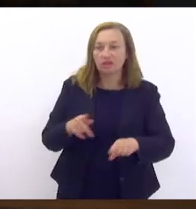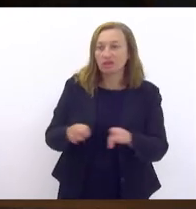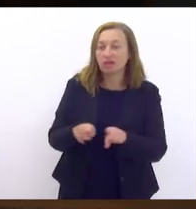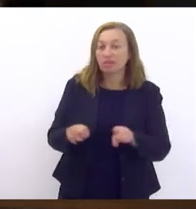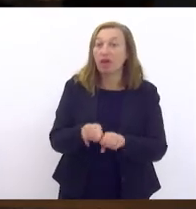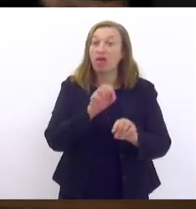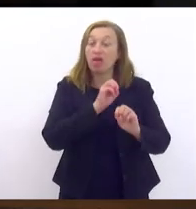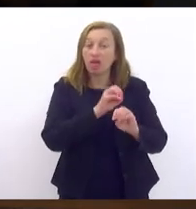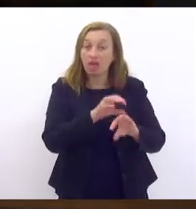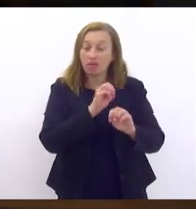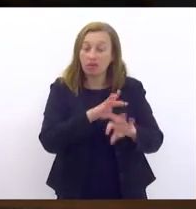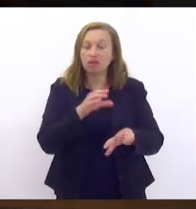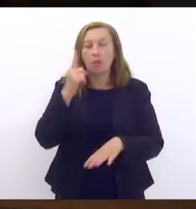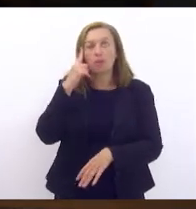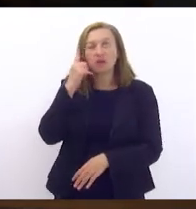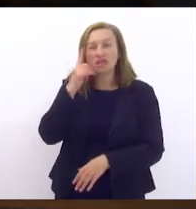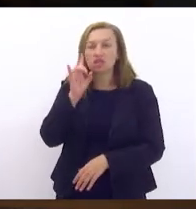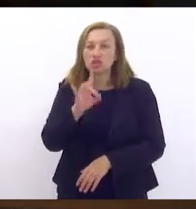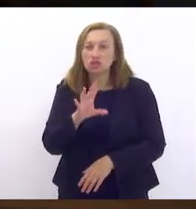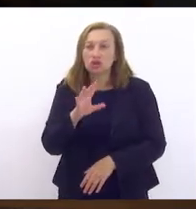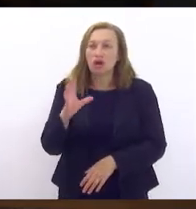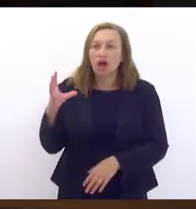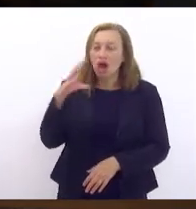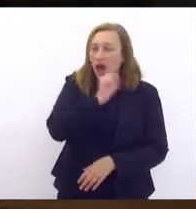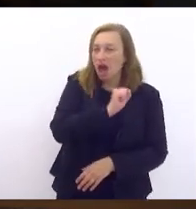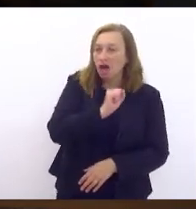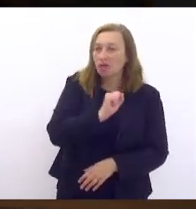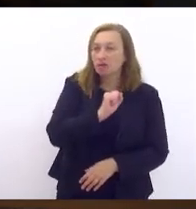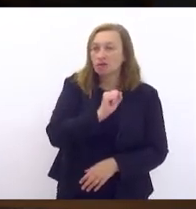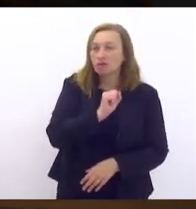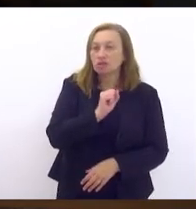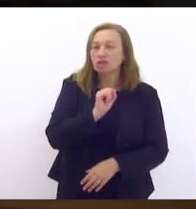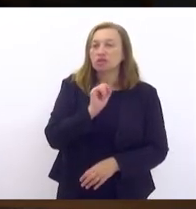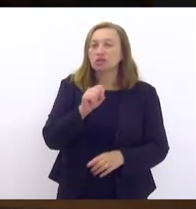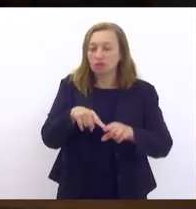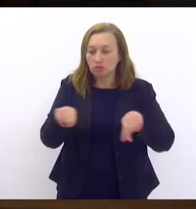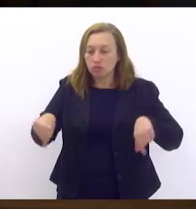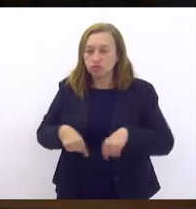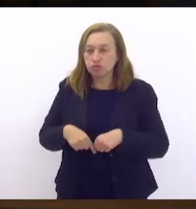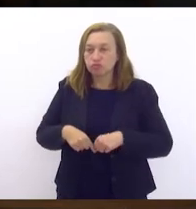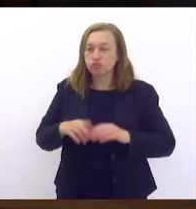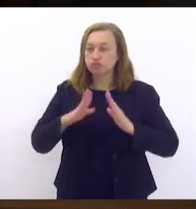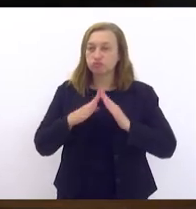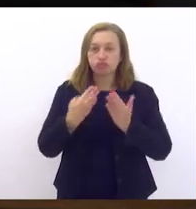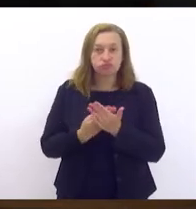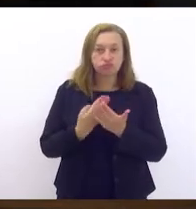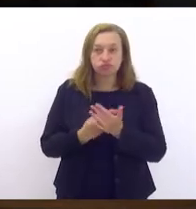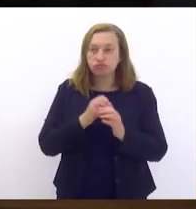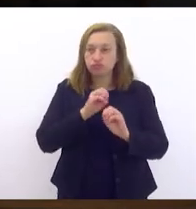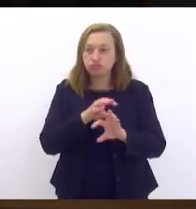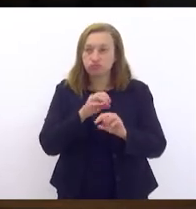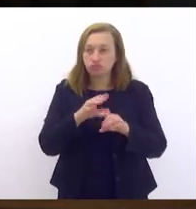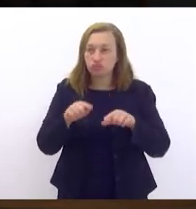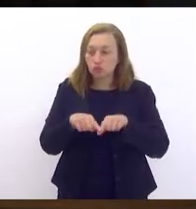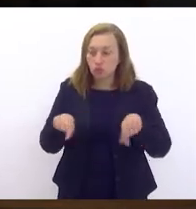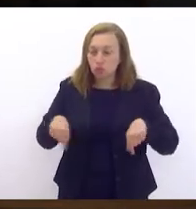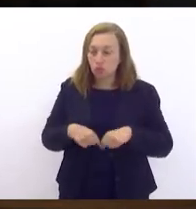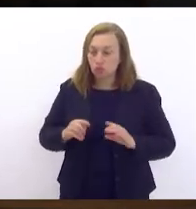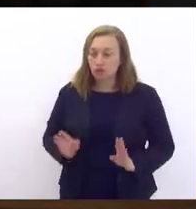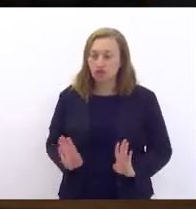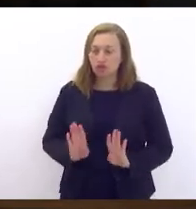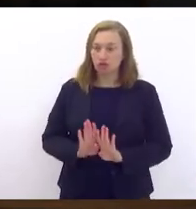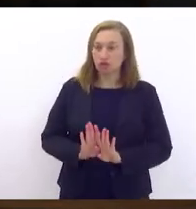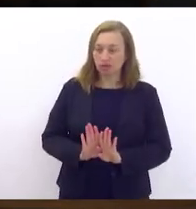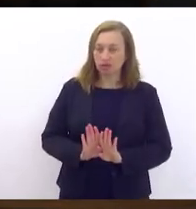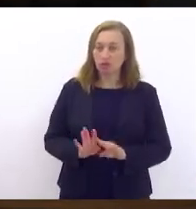educação suspensam logo quando se fala de educação pensa só na sala de aula em si aquele quadradinho fechado que é